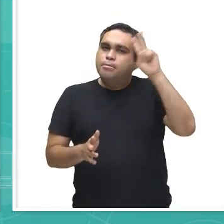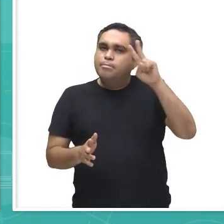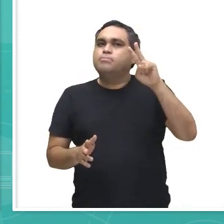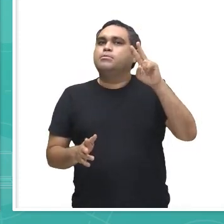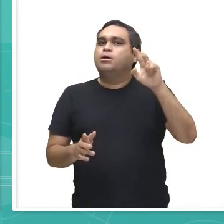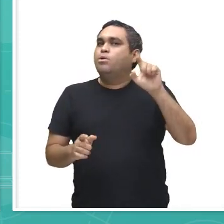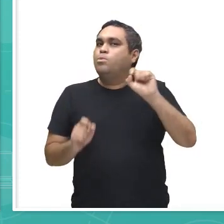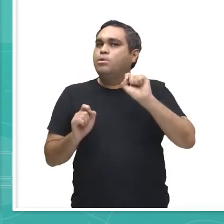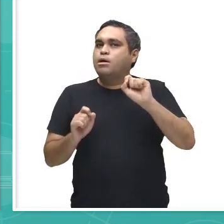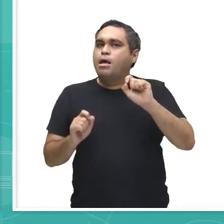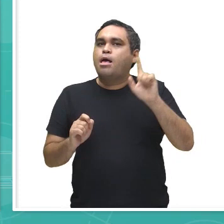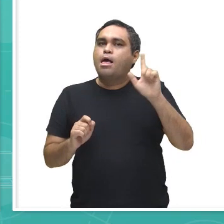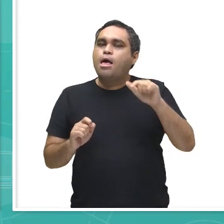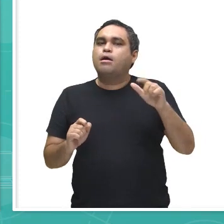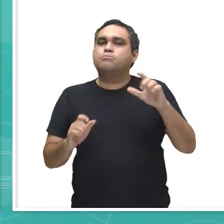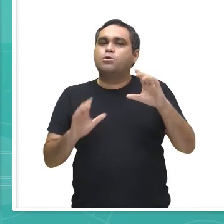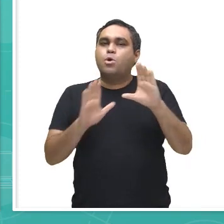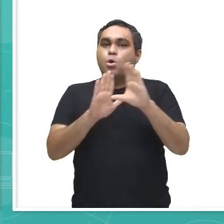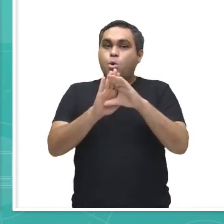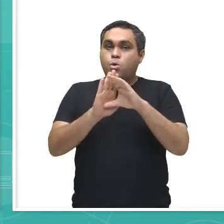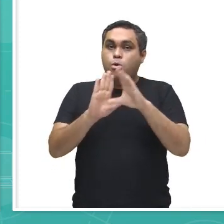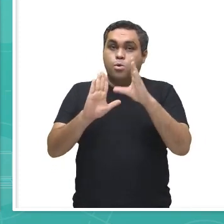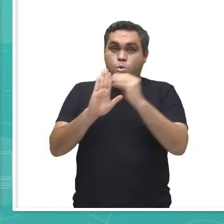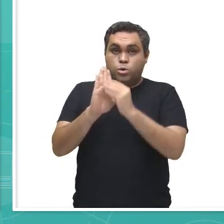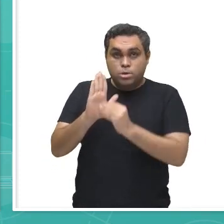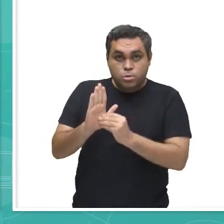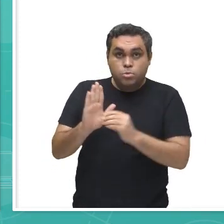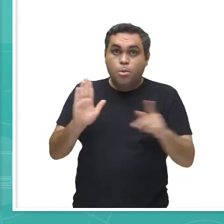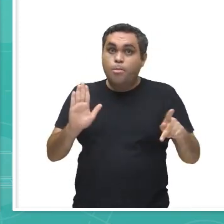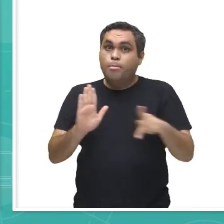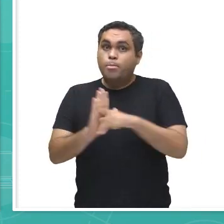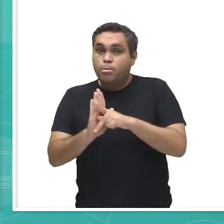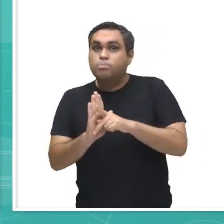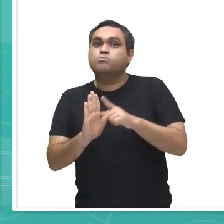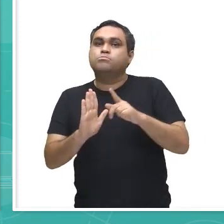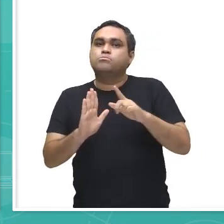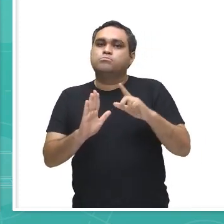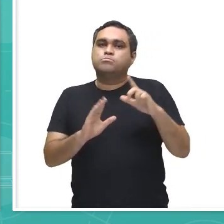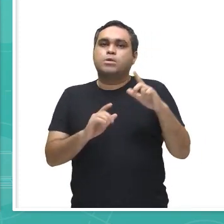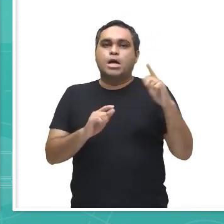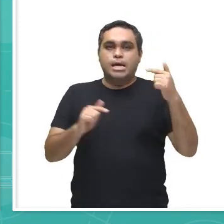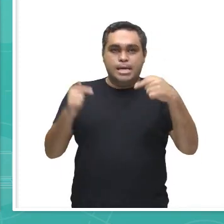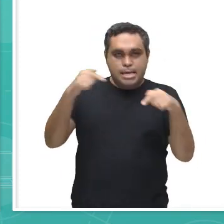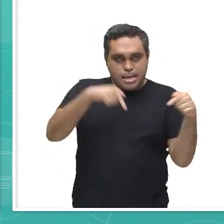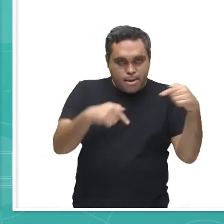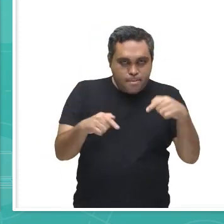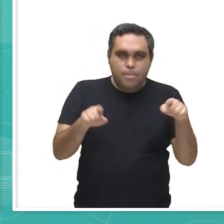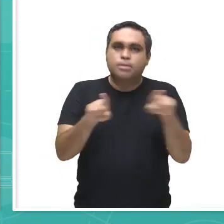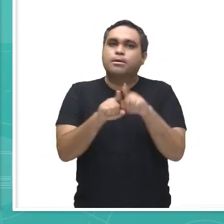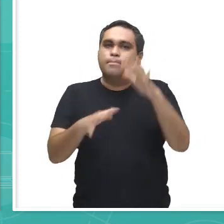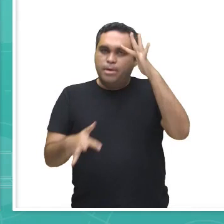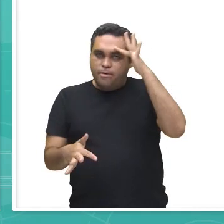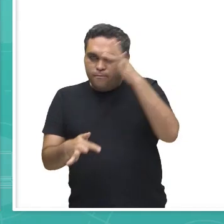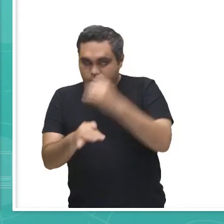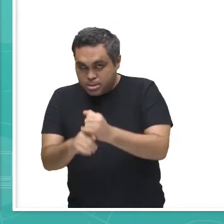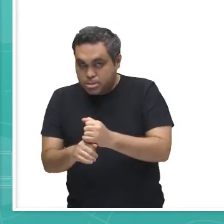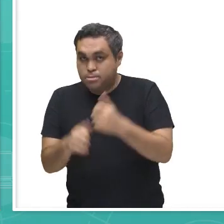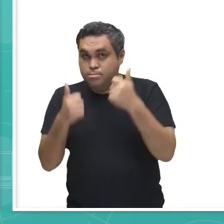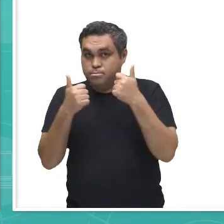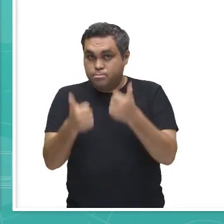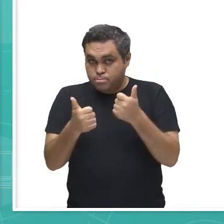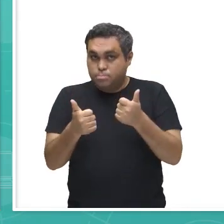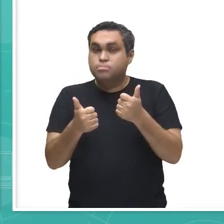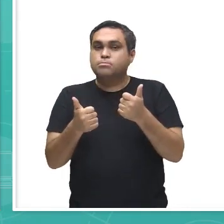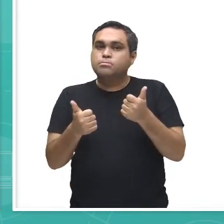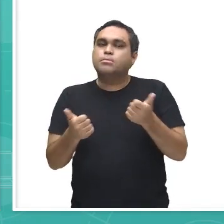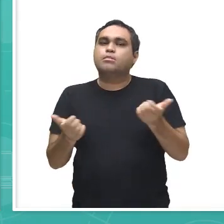de química e física. Então a gente vai tratar aí alguns conteúdos básicos relacionados à química e à física. Então vamos